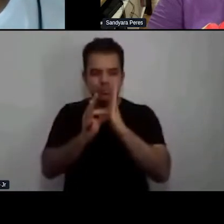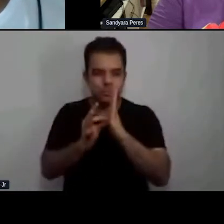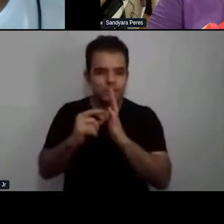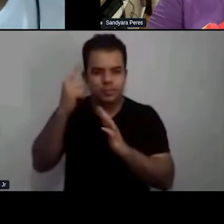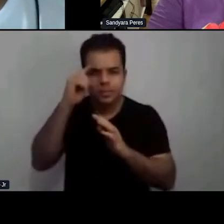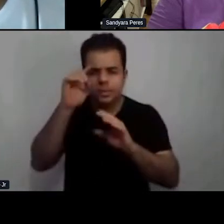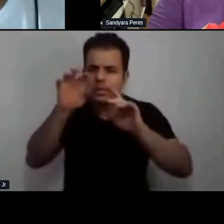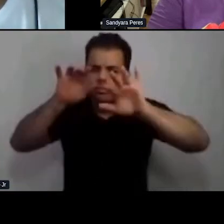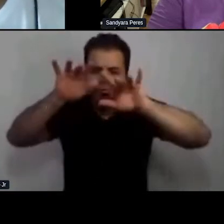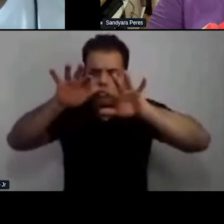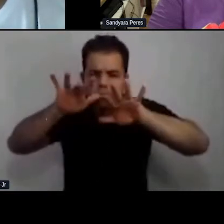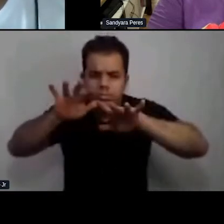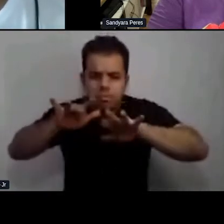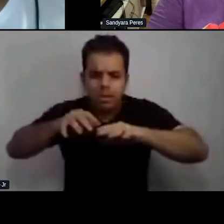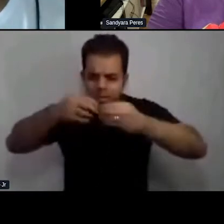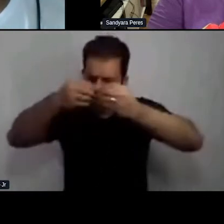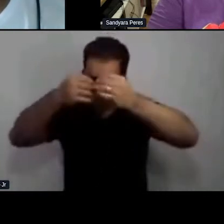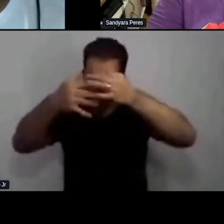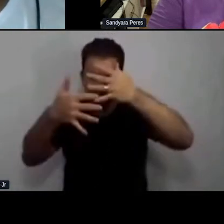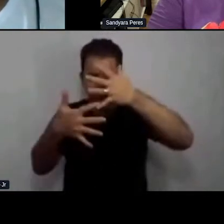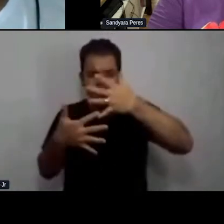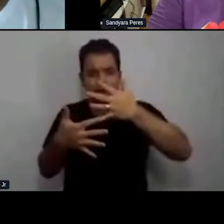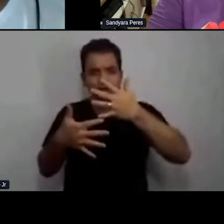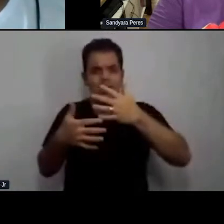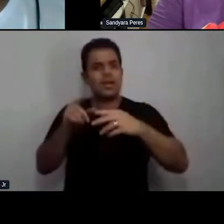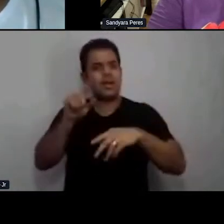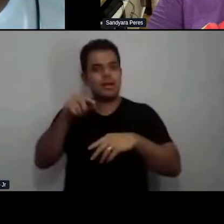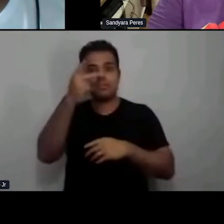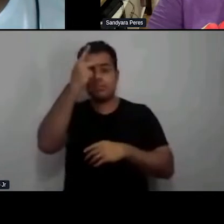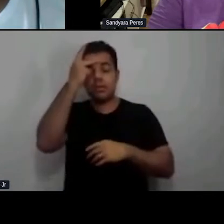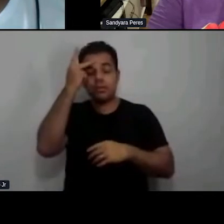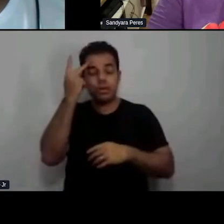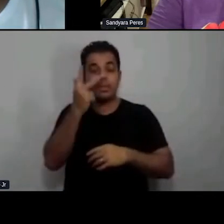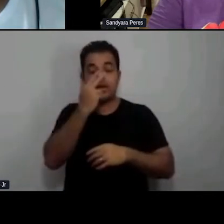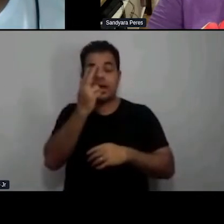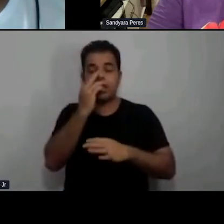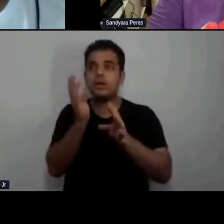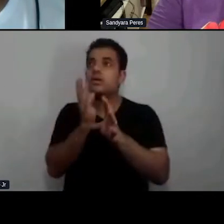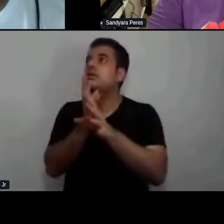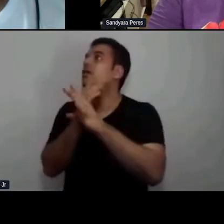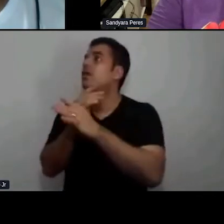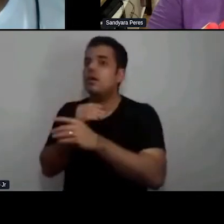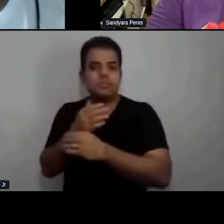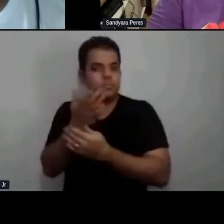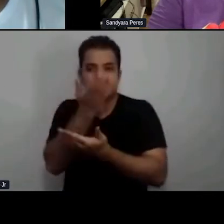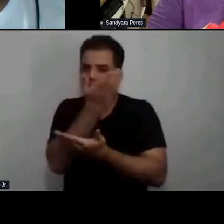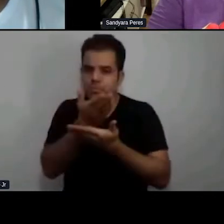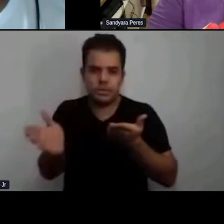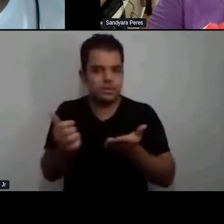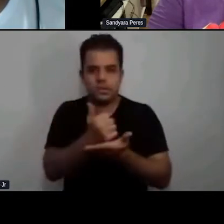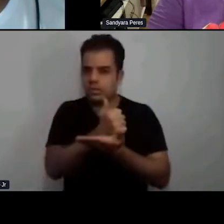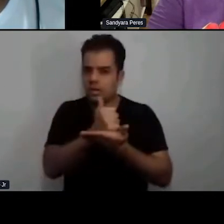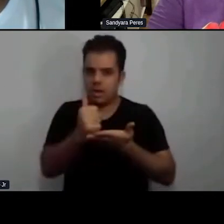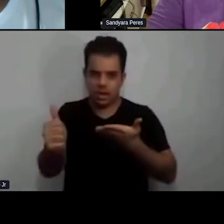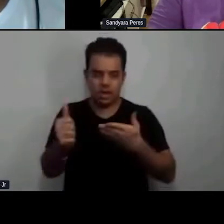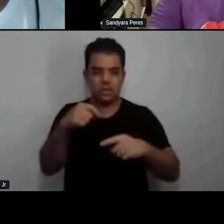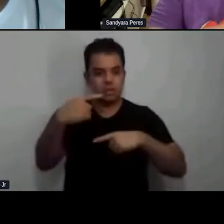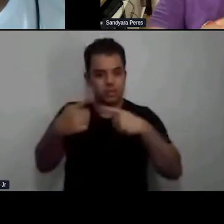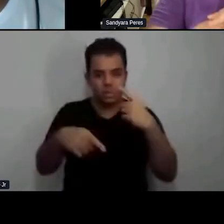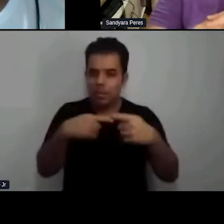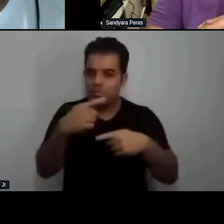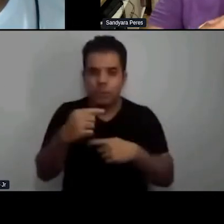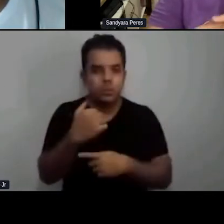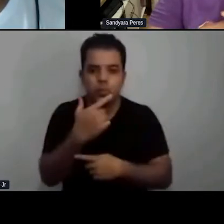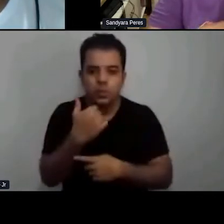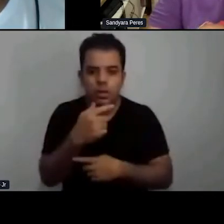ele escreveu está muito grande, a pessoa já vai ficar perdida ali no conteúdo e já vai quebrar princípios